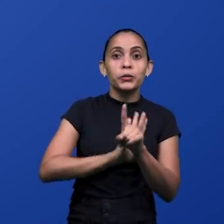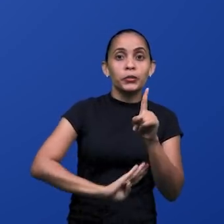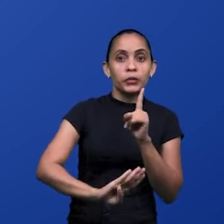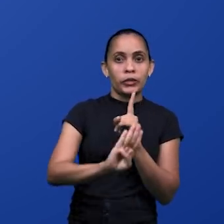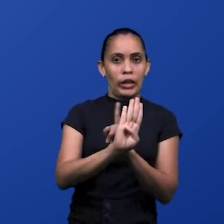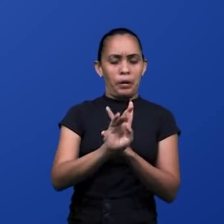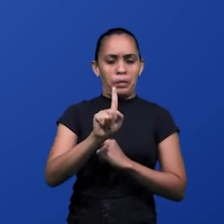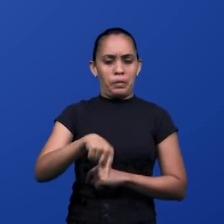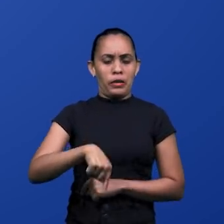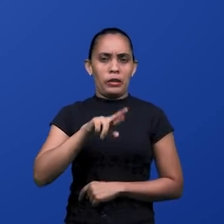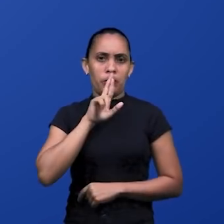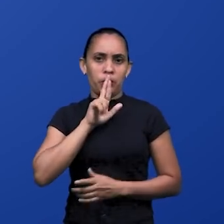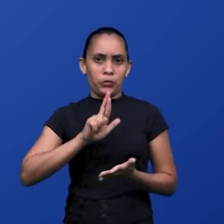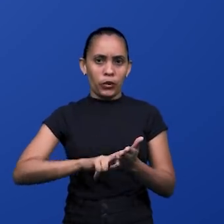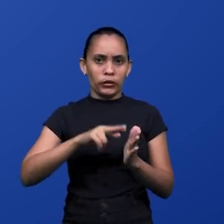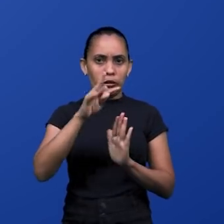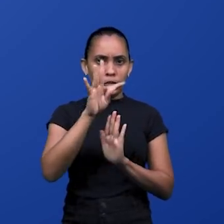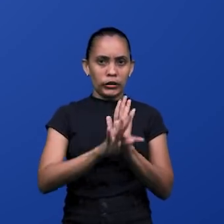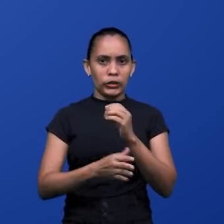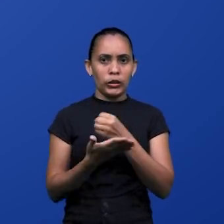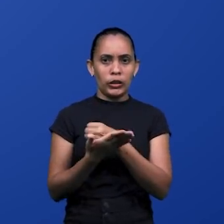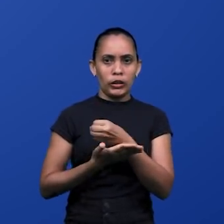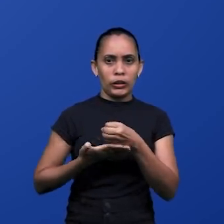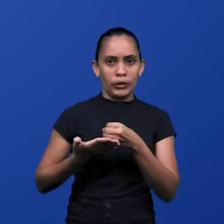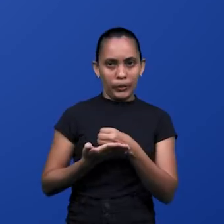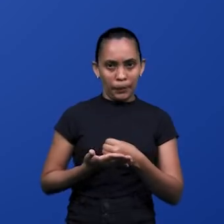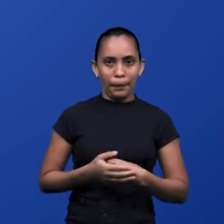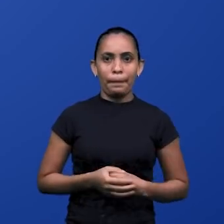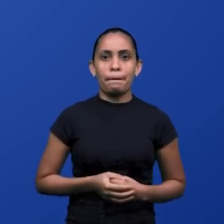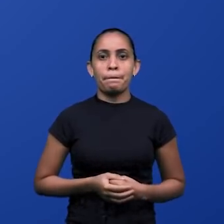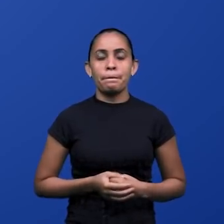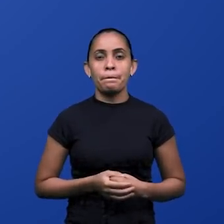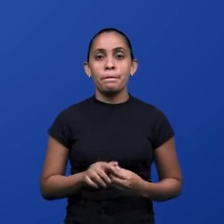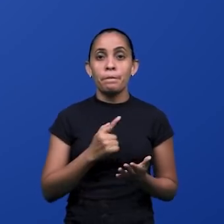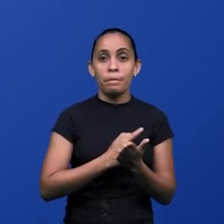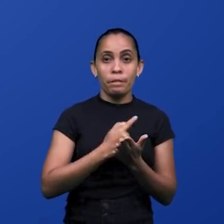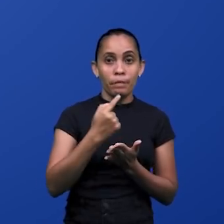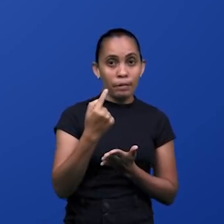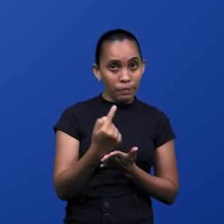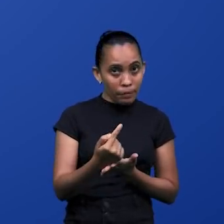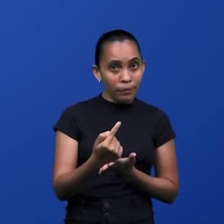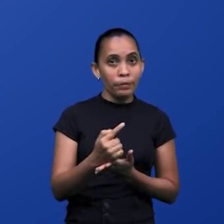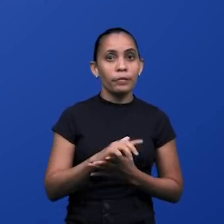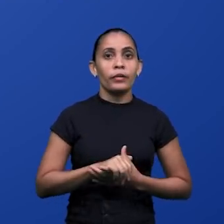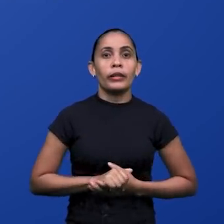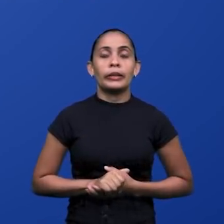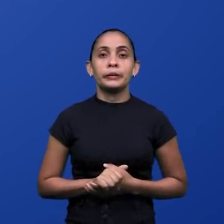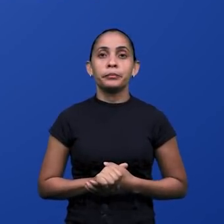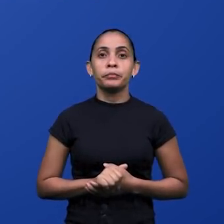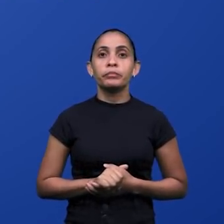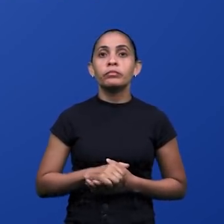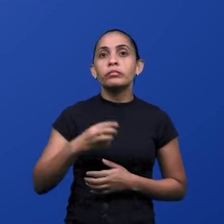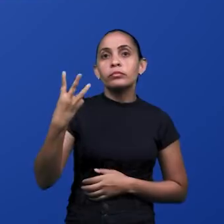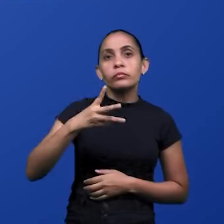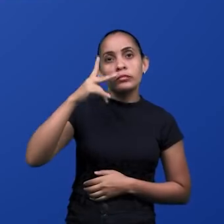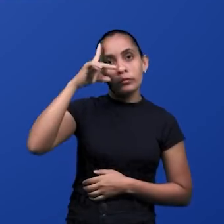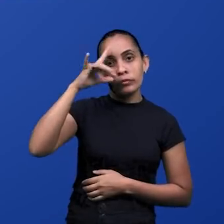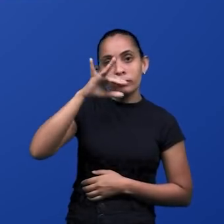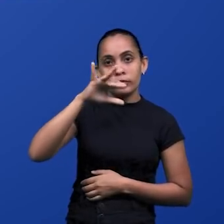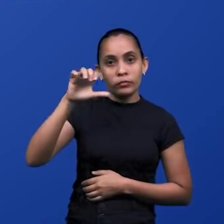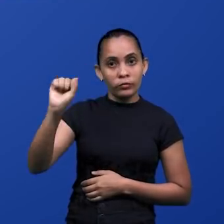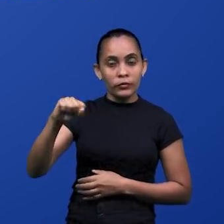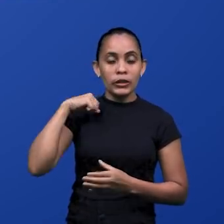minha resposta é que, baseada no texto de Gênesis, capítulo 22, versículo 4, que diz: no terceiro